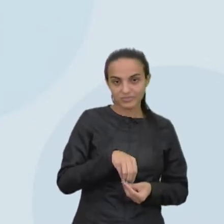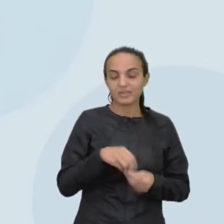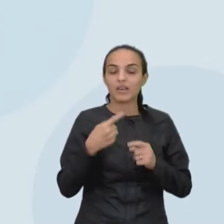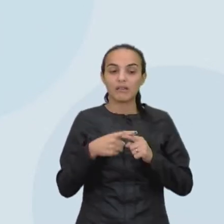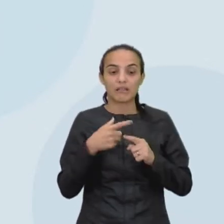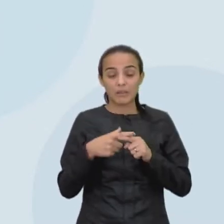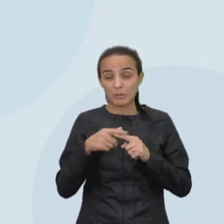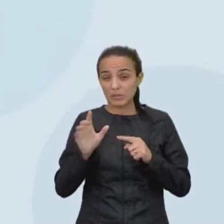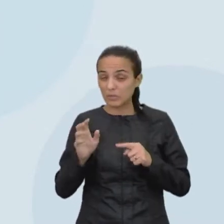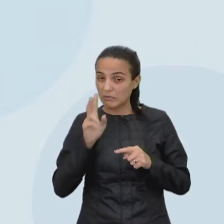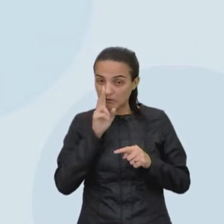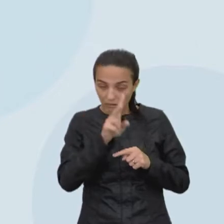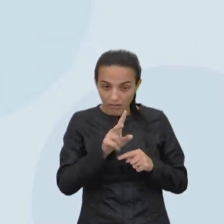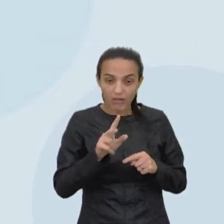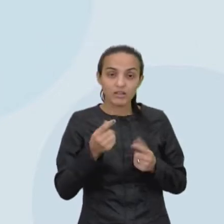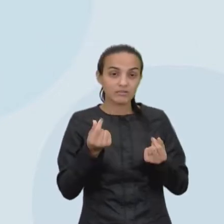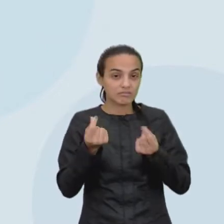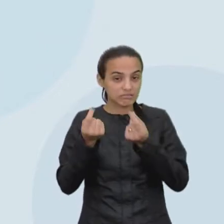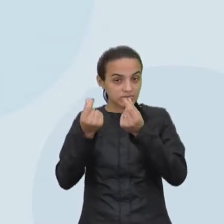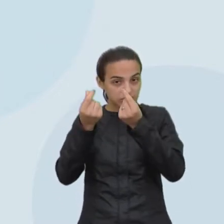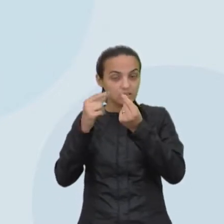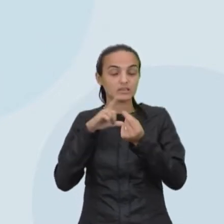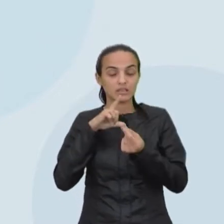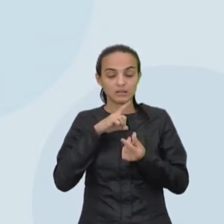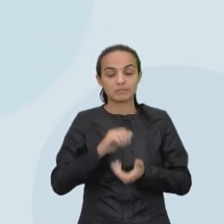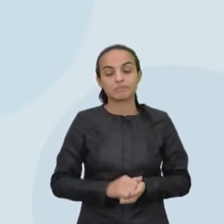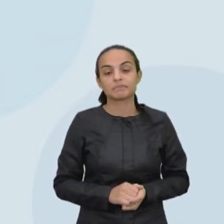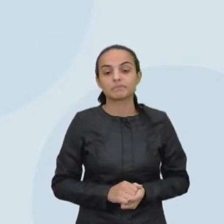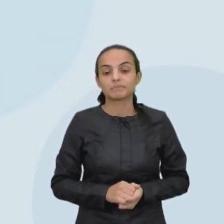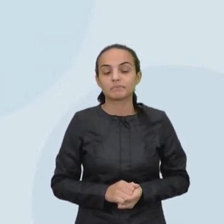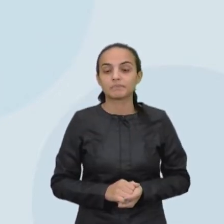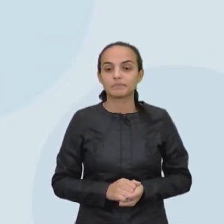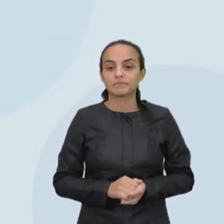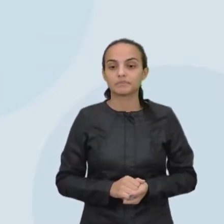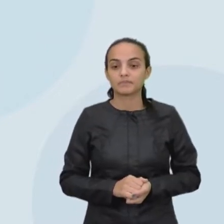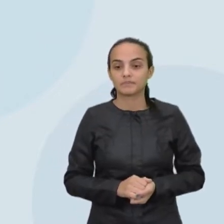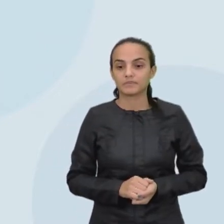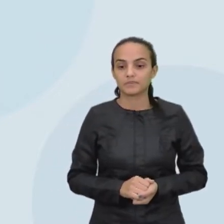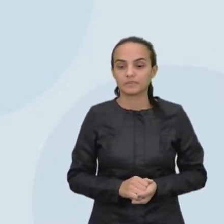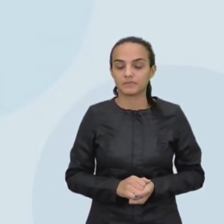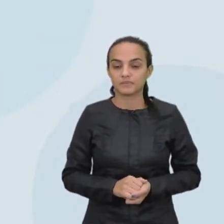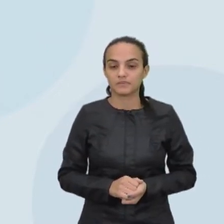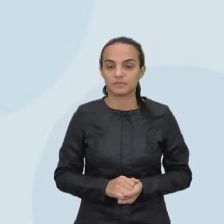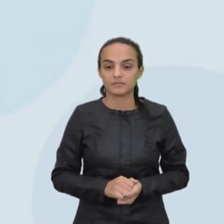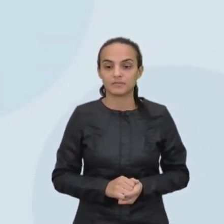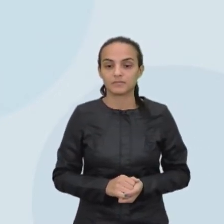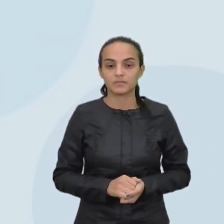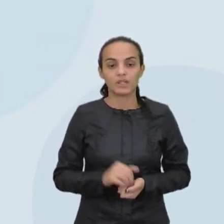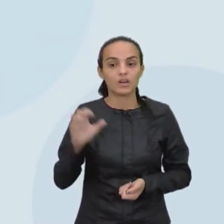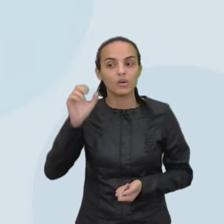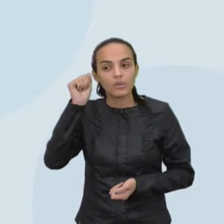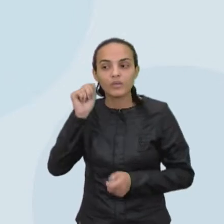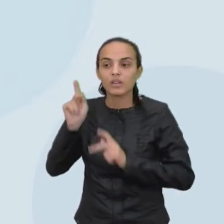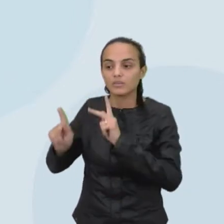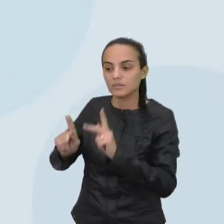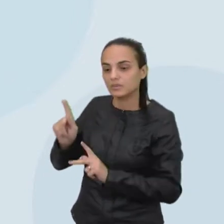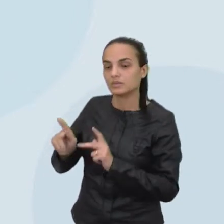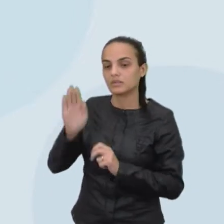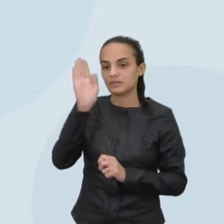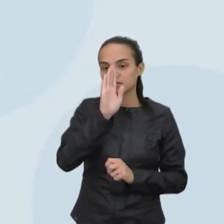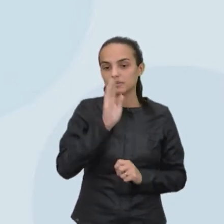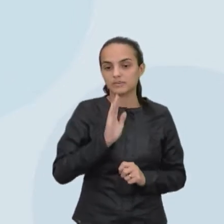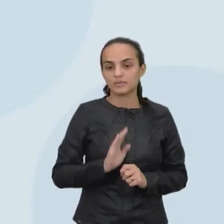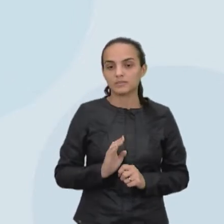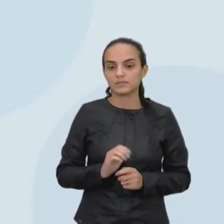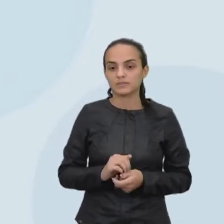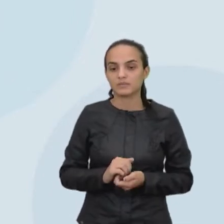muito oneroso aí, né, custa muito, tá ok? E tem toda a questão do tempo também, ninguém vai ouvir a população brasileira